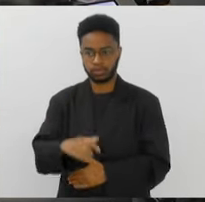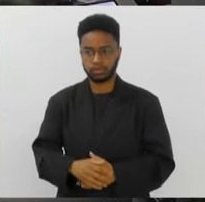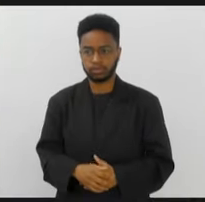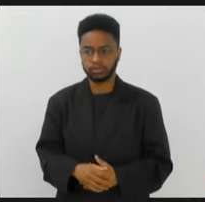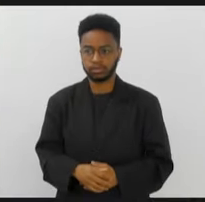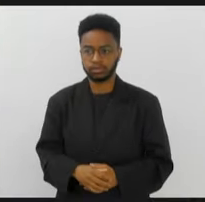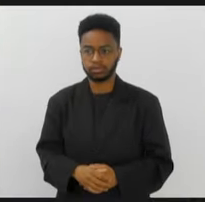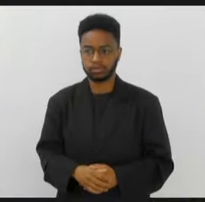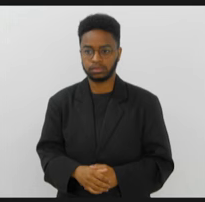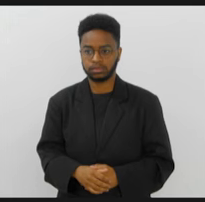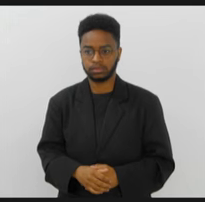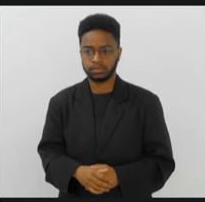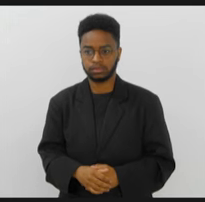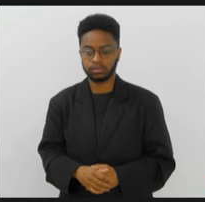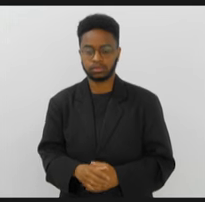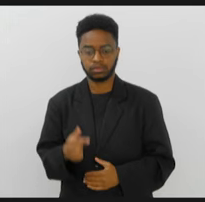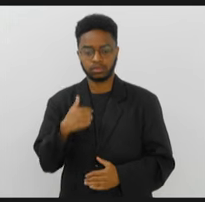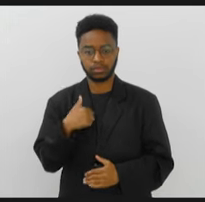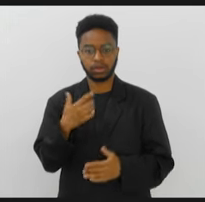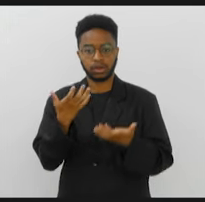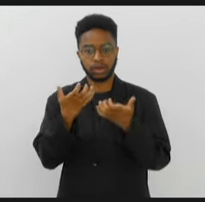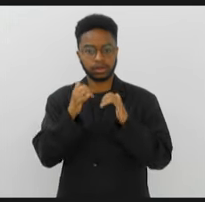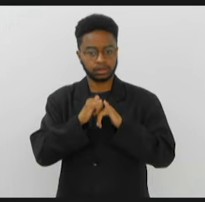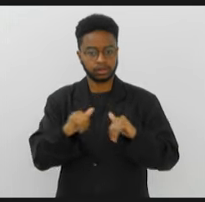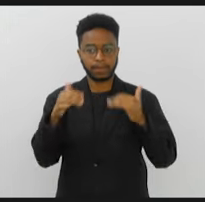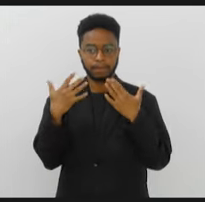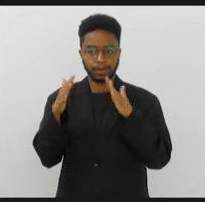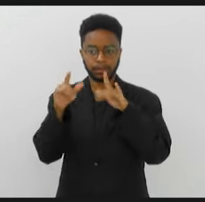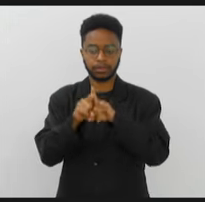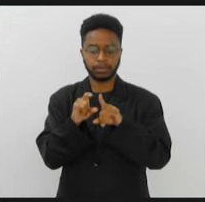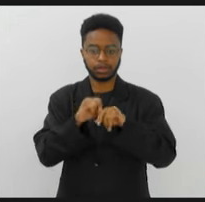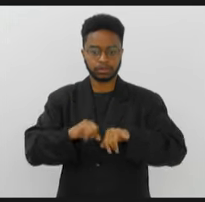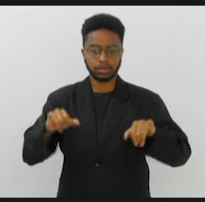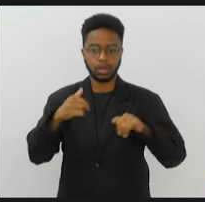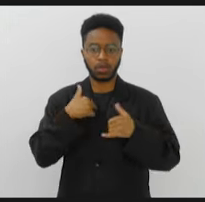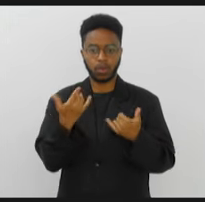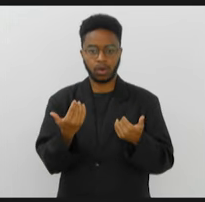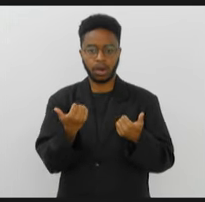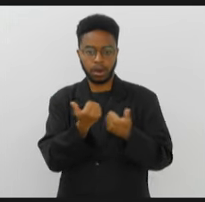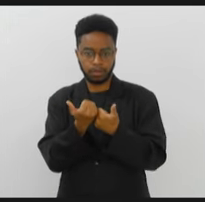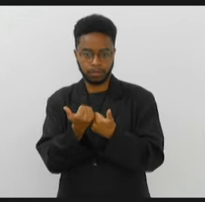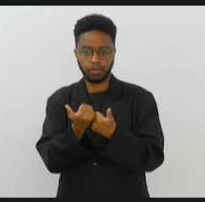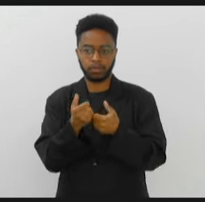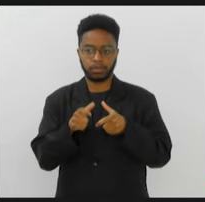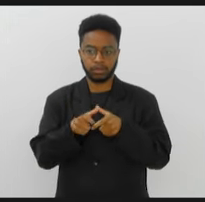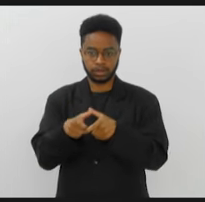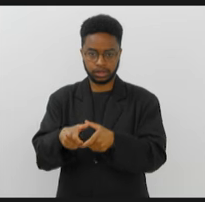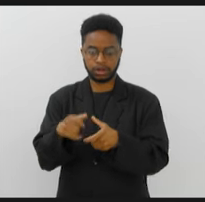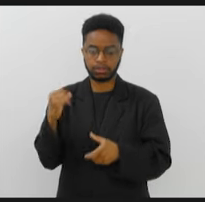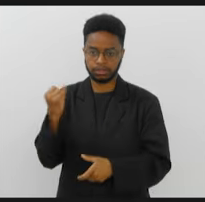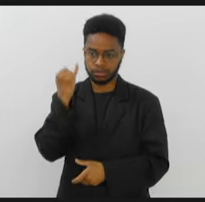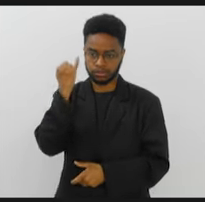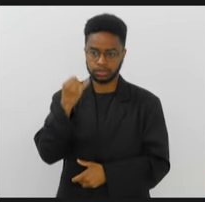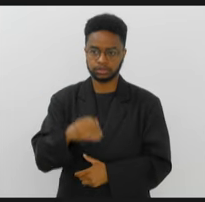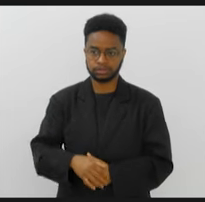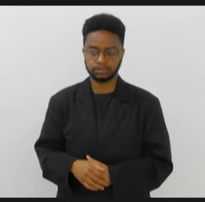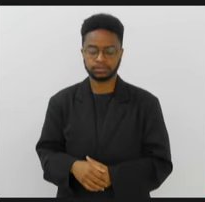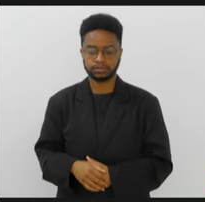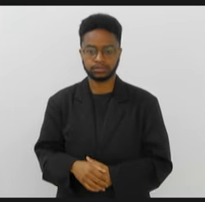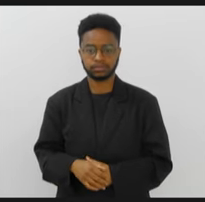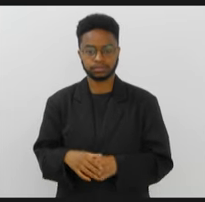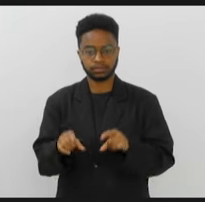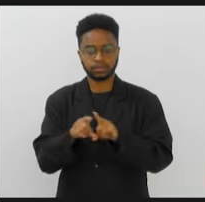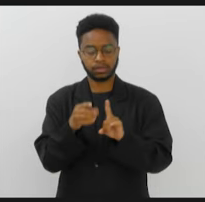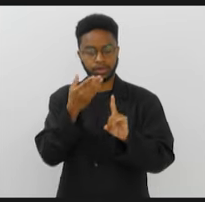Eu considero aqui meus parabéns e também meu apoio a essa medalha tão importante, jornalista de peso e de